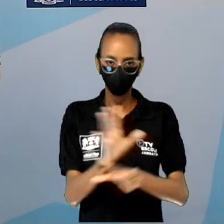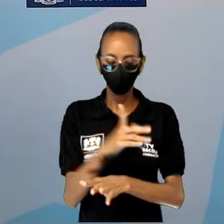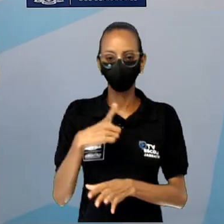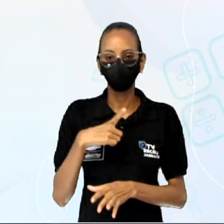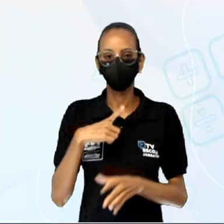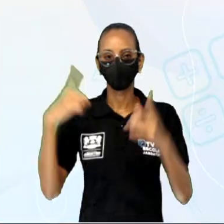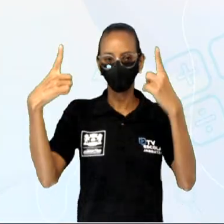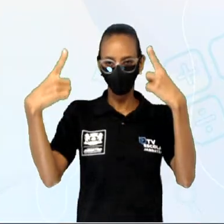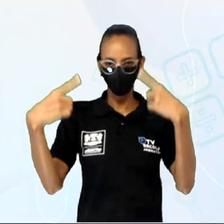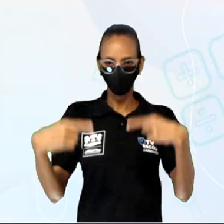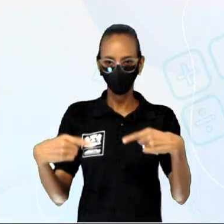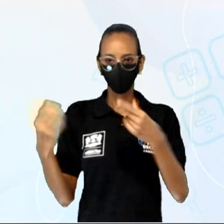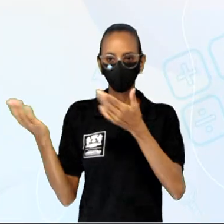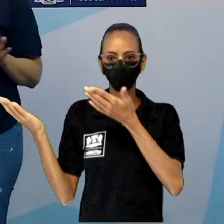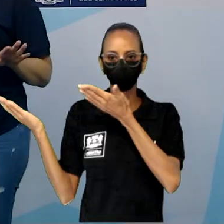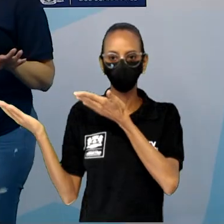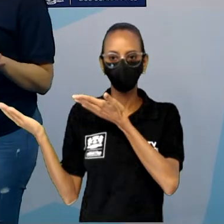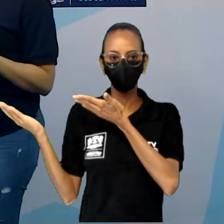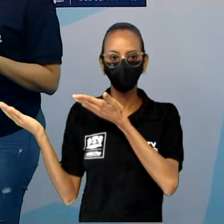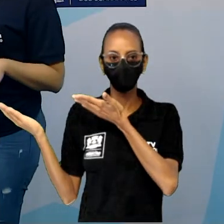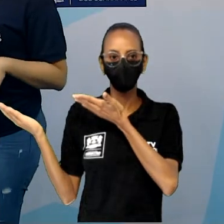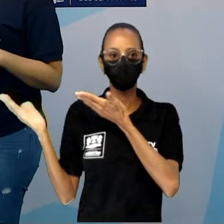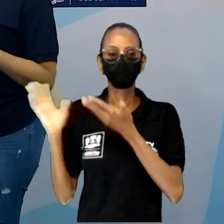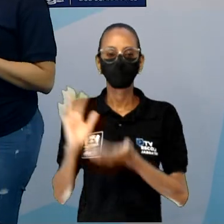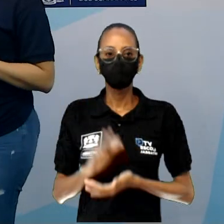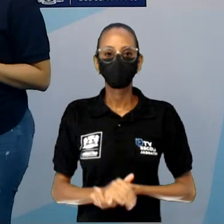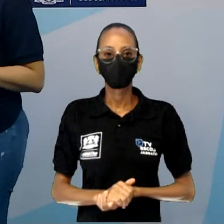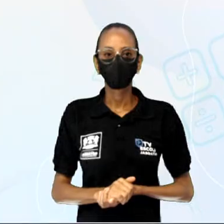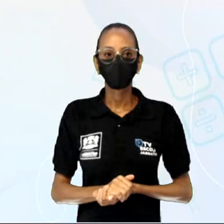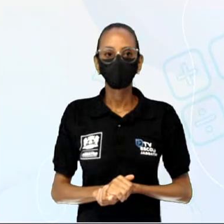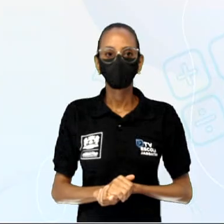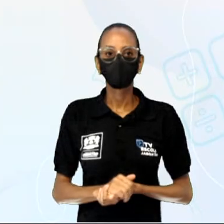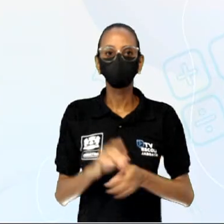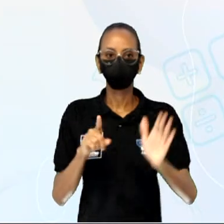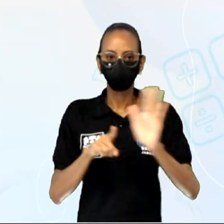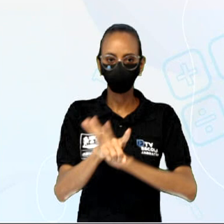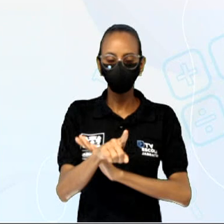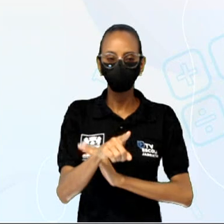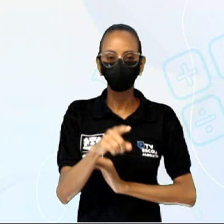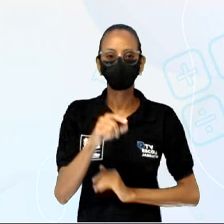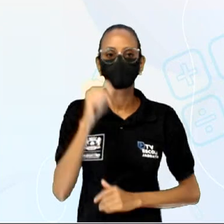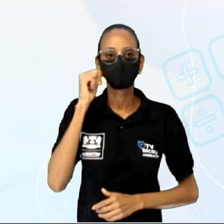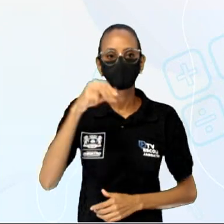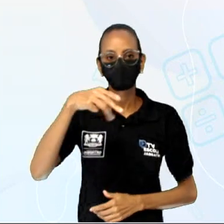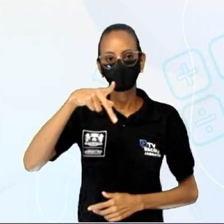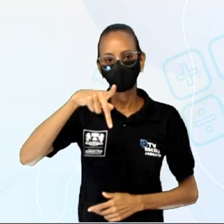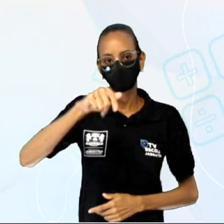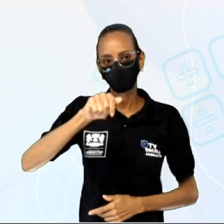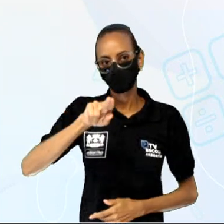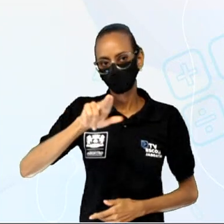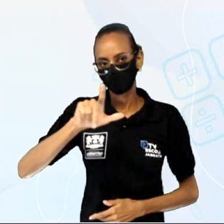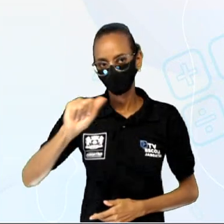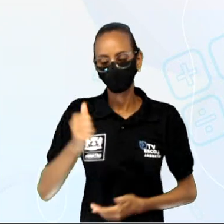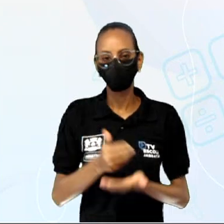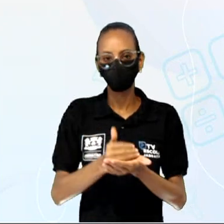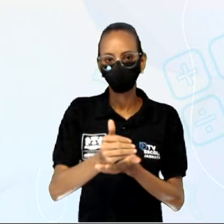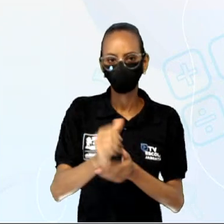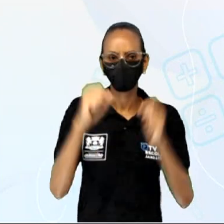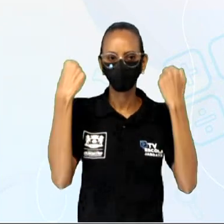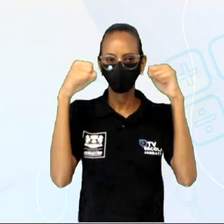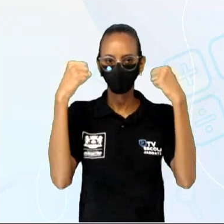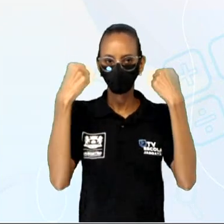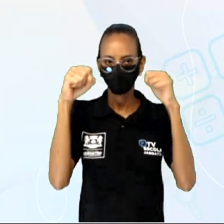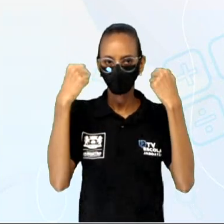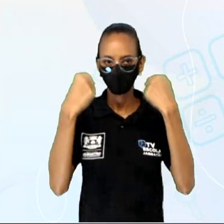ó, gente. Para essa ideia de múltiplos e divisores, eu tenho assim: Paulo iniciou um programa de ginástica no qual os